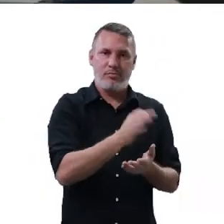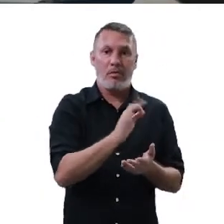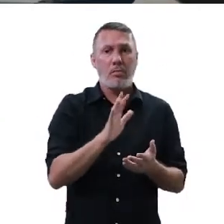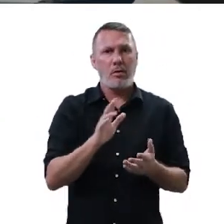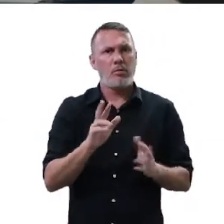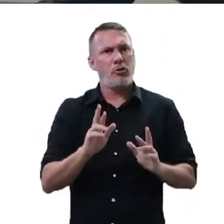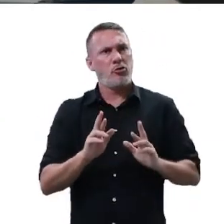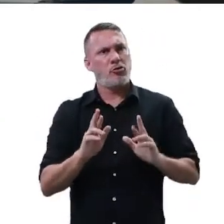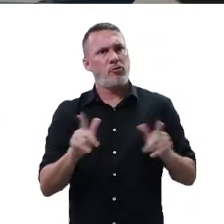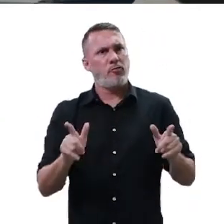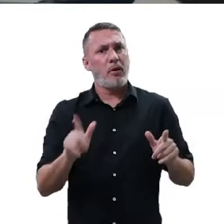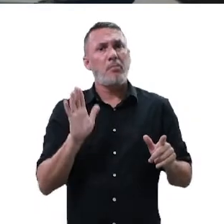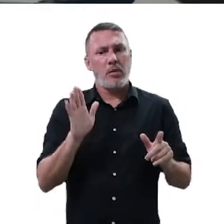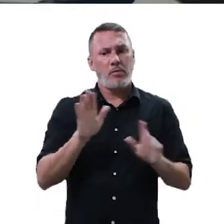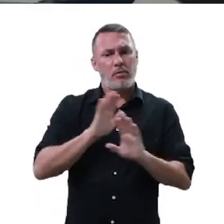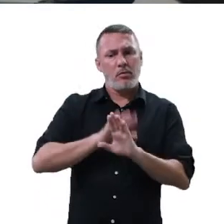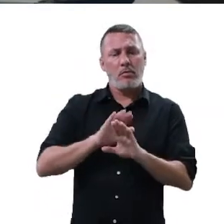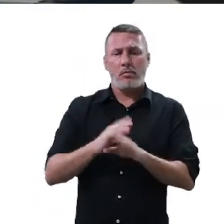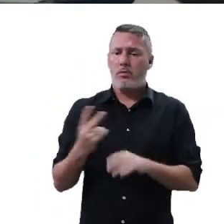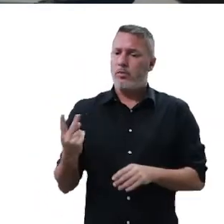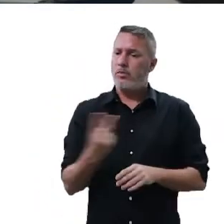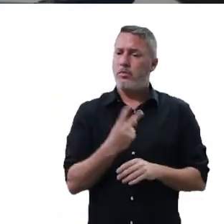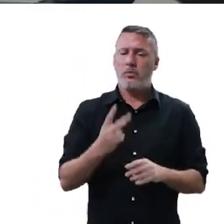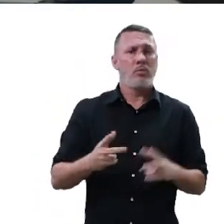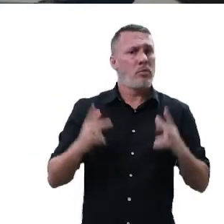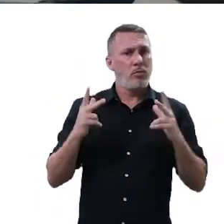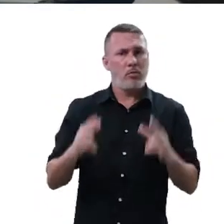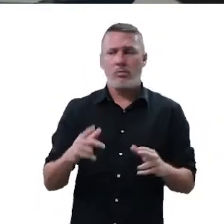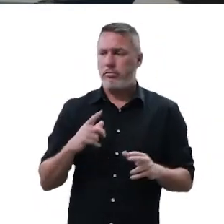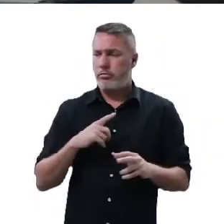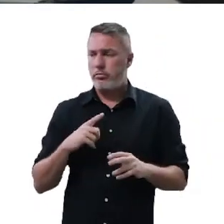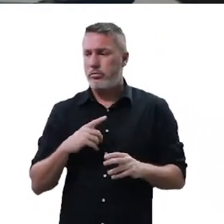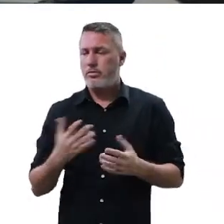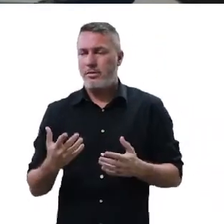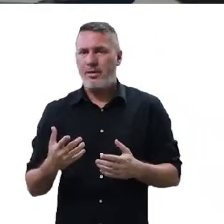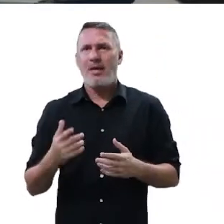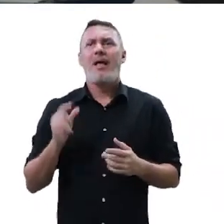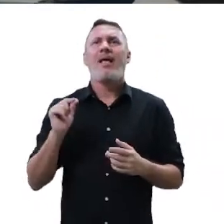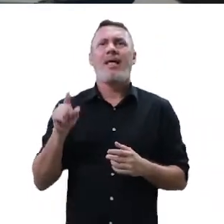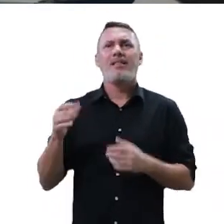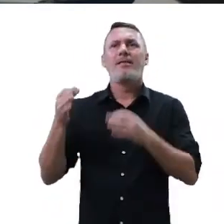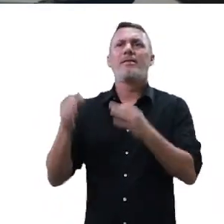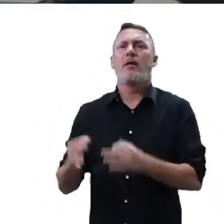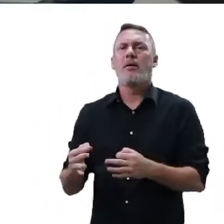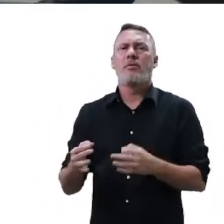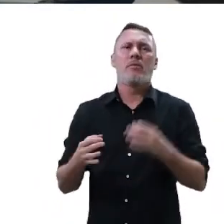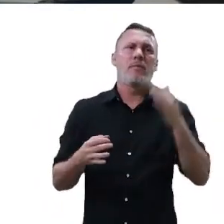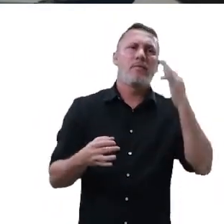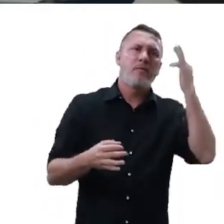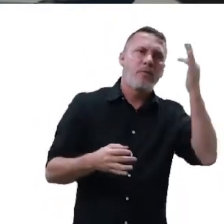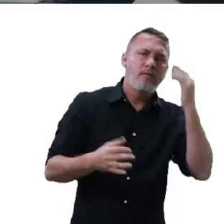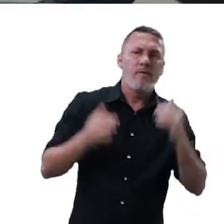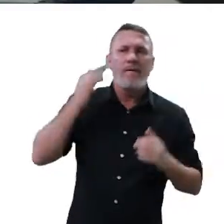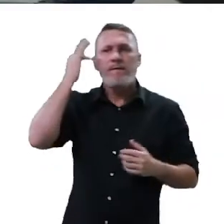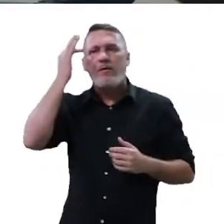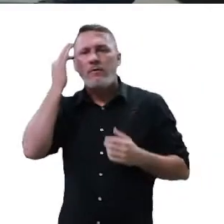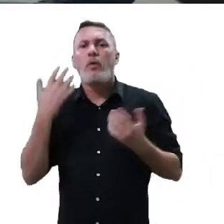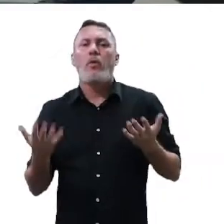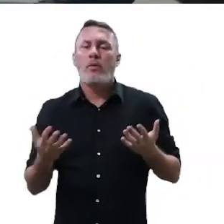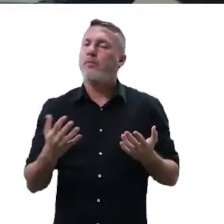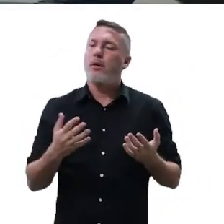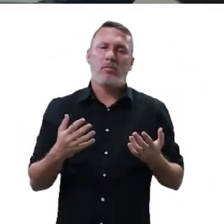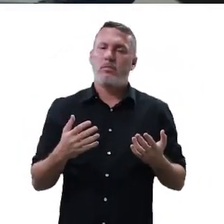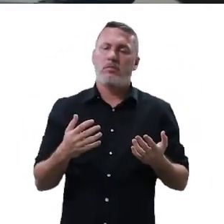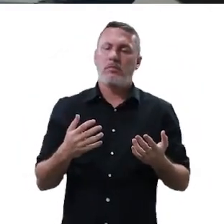coisas diferentes, mas quando a gente faz uma busca, a gente percebe que há uma essência. Ah, professor, então Parmênides estava correto? Não, a